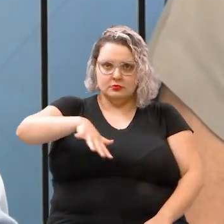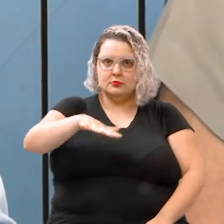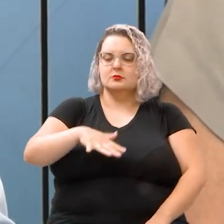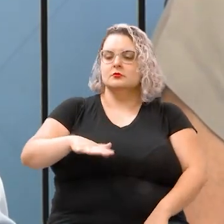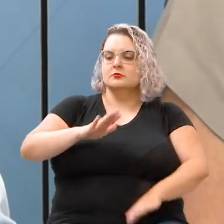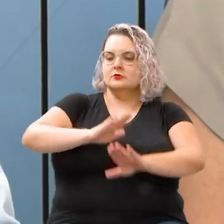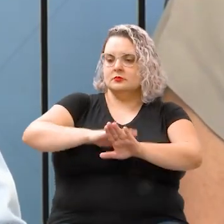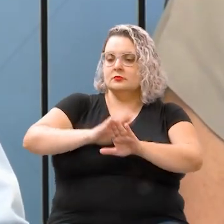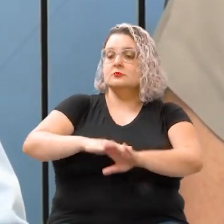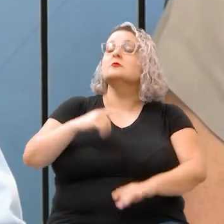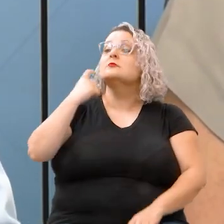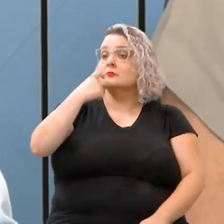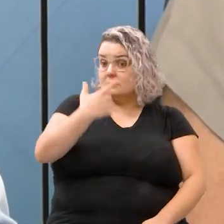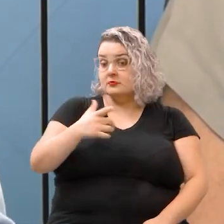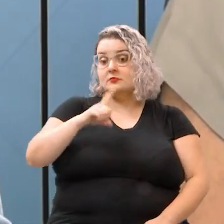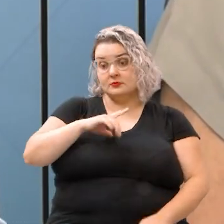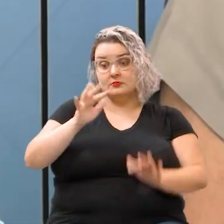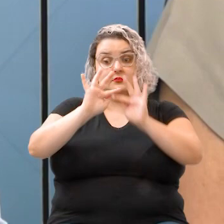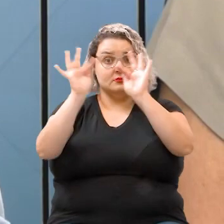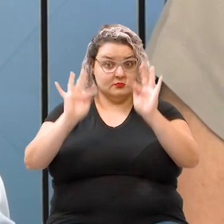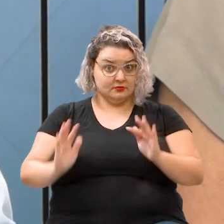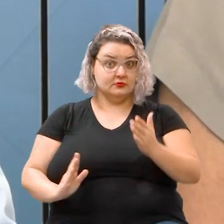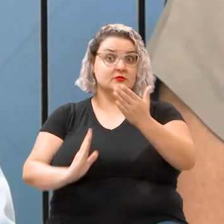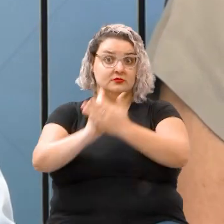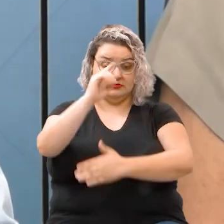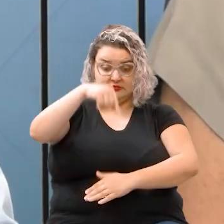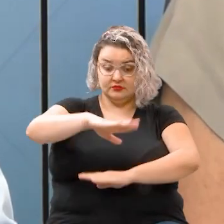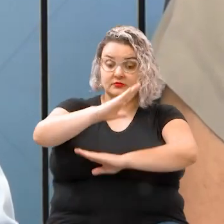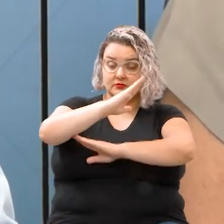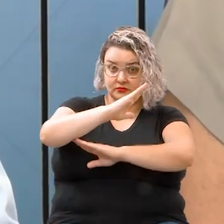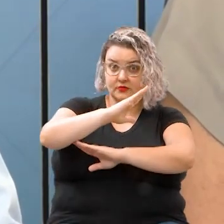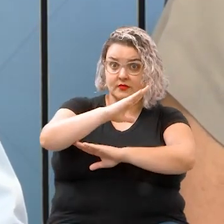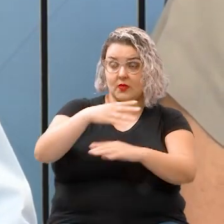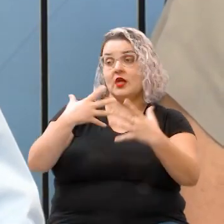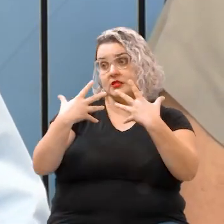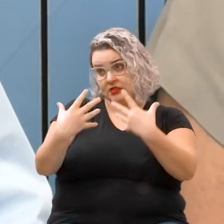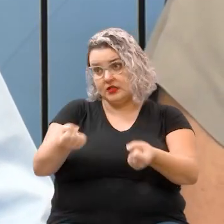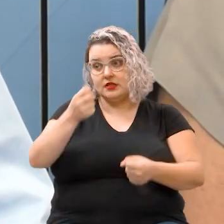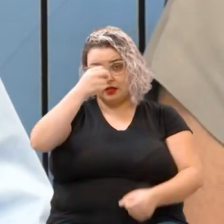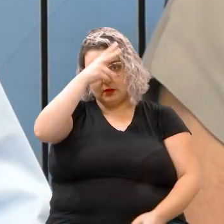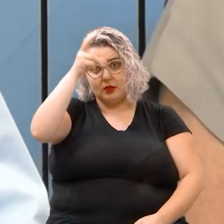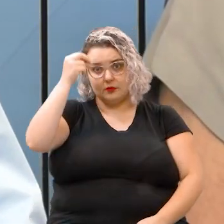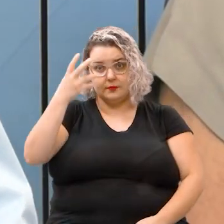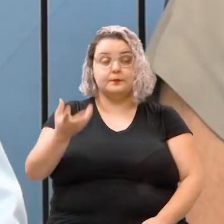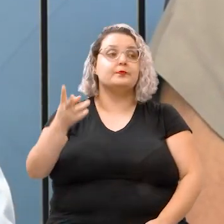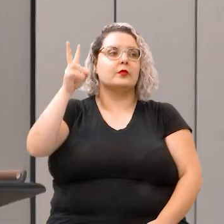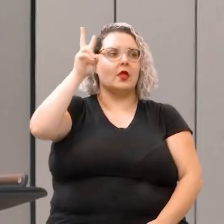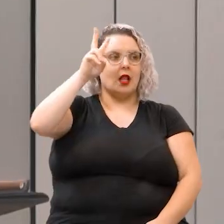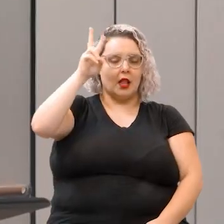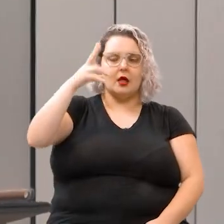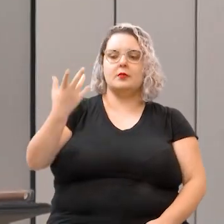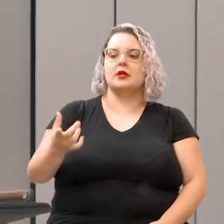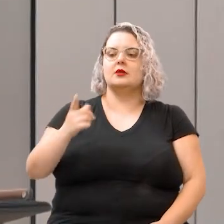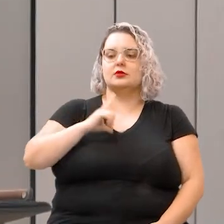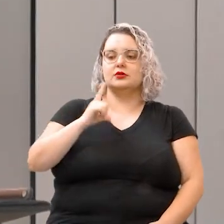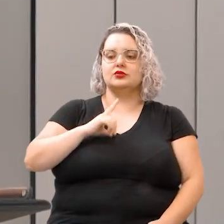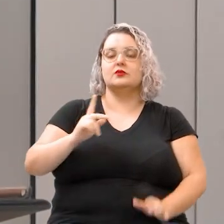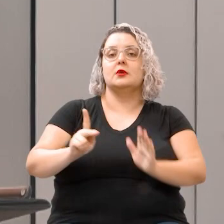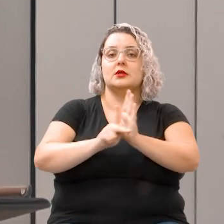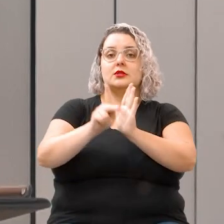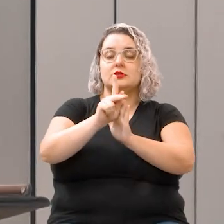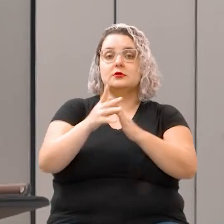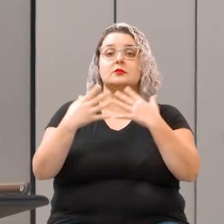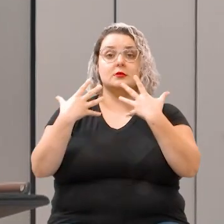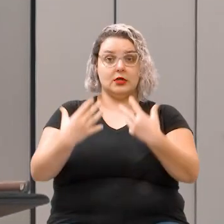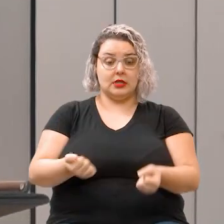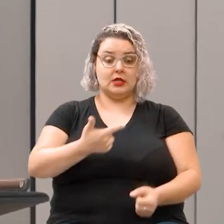odontologia, que eu tive a felicidade de ser aprovado por essa casa e ser sancionado pelo prefeito. Lembrando que a gente teve esse projeto